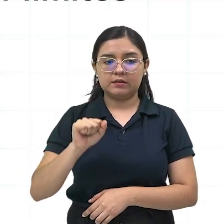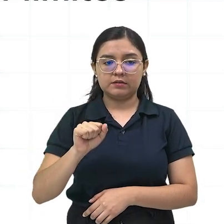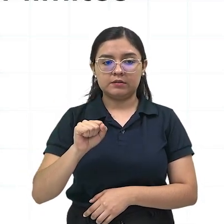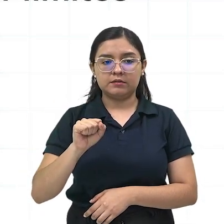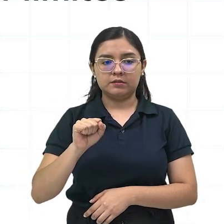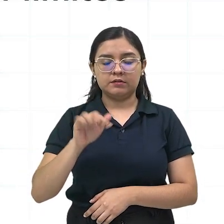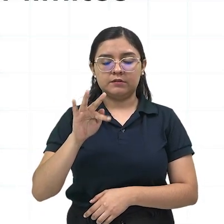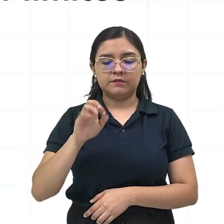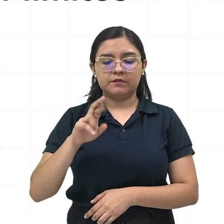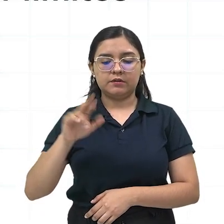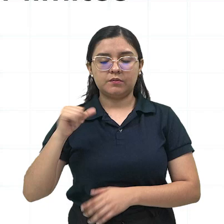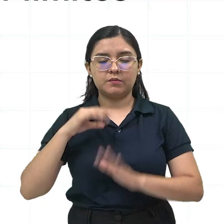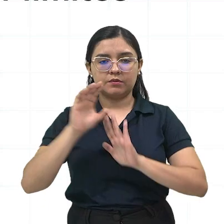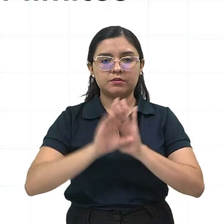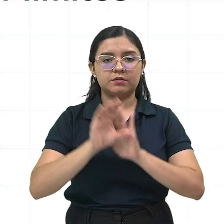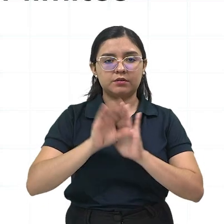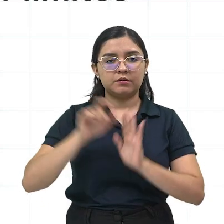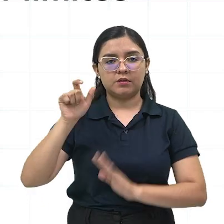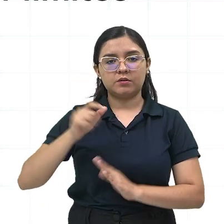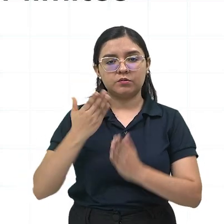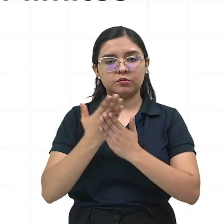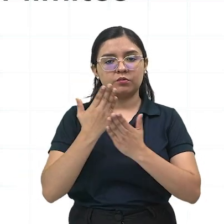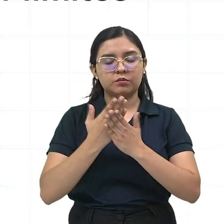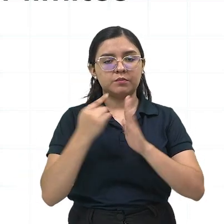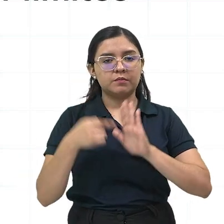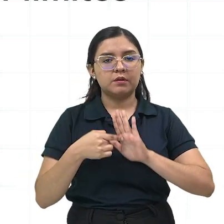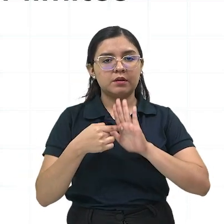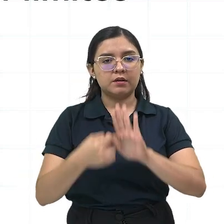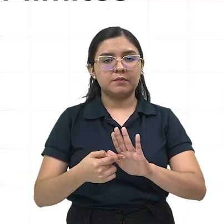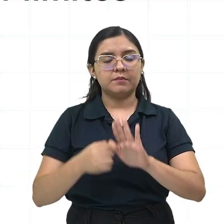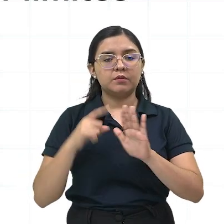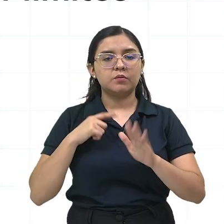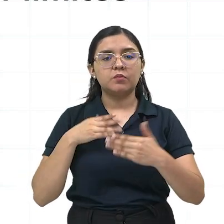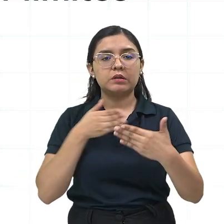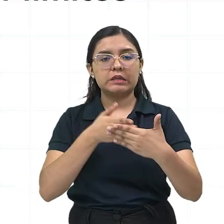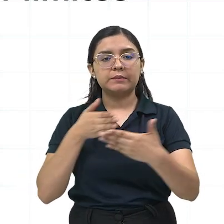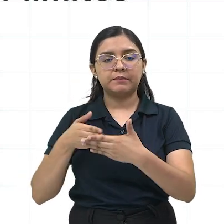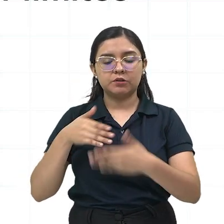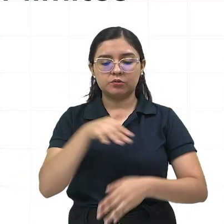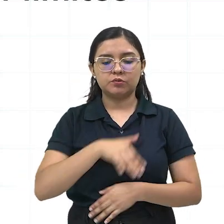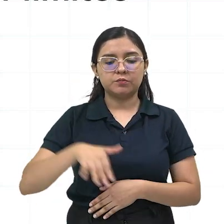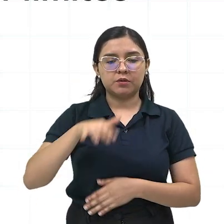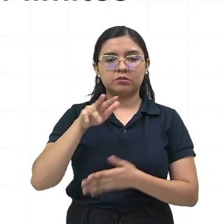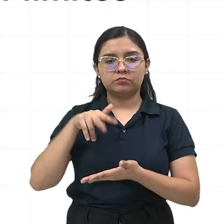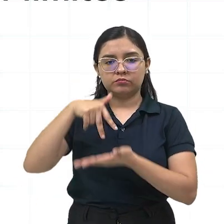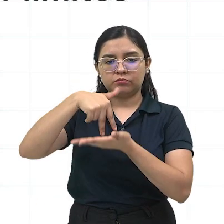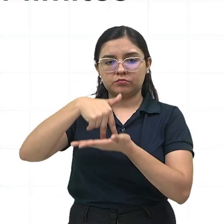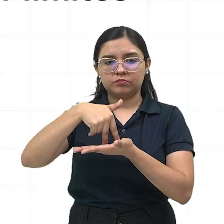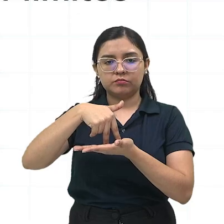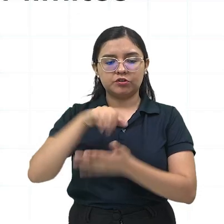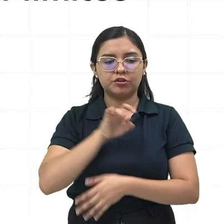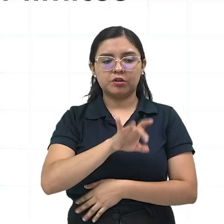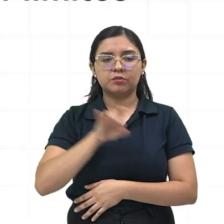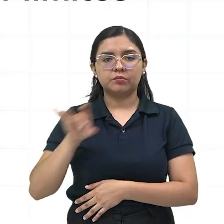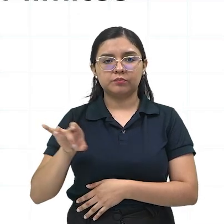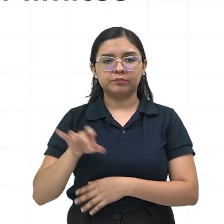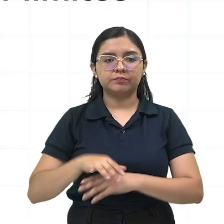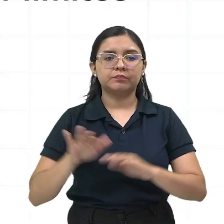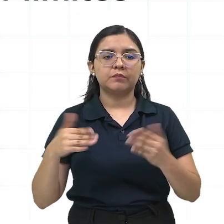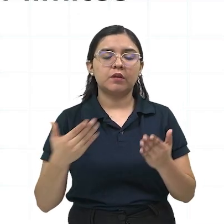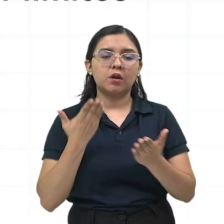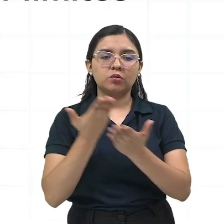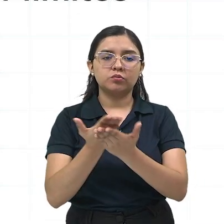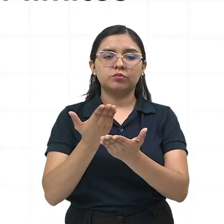por Laban para representar a forma do limite de ocupação do espaço de cada um. É